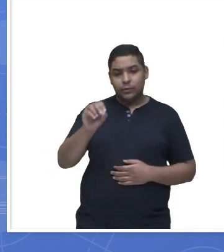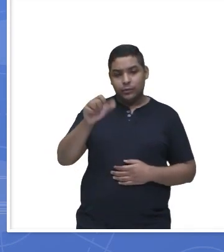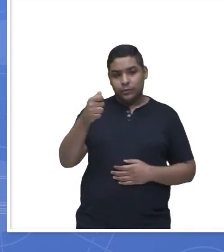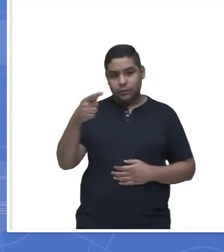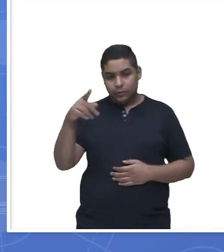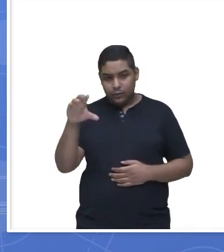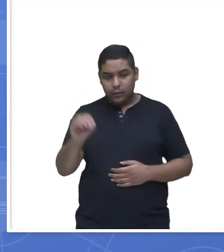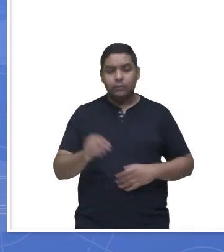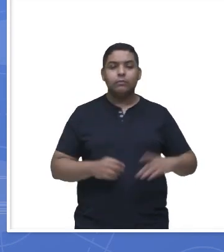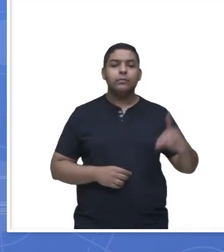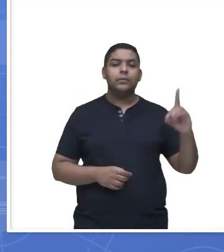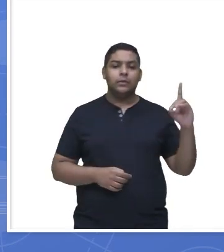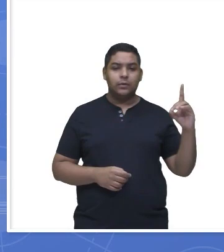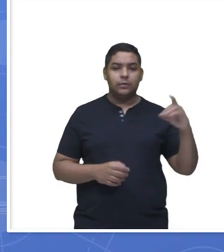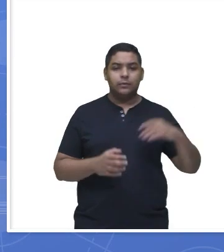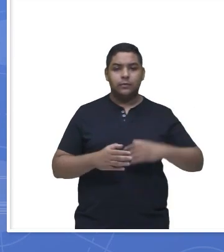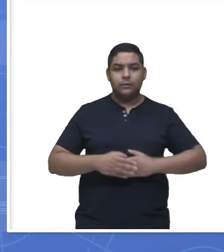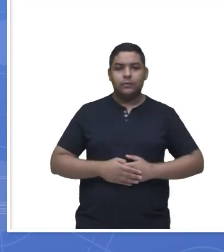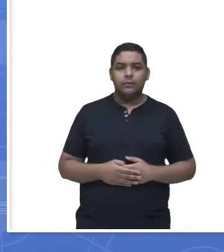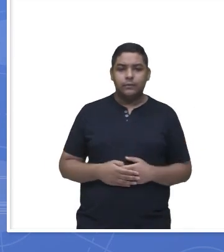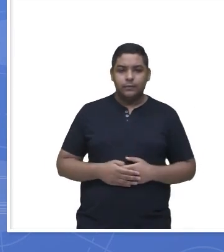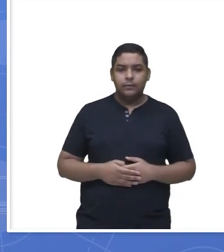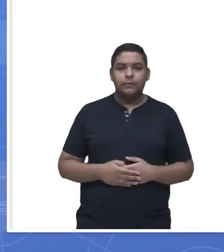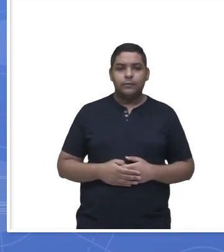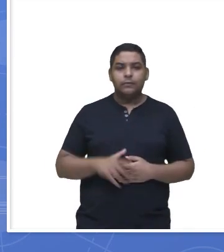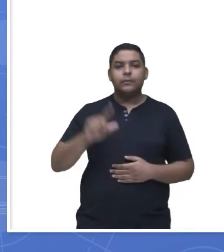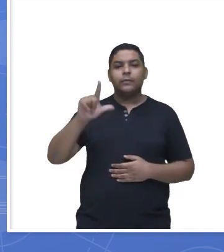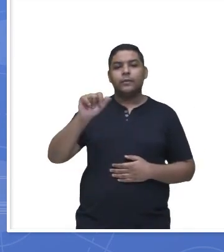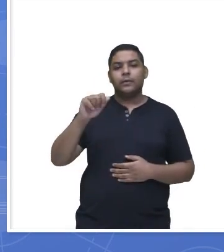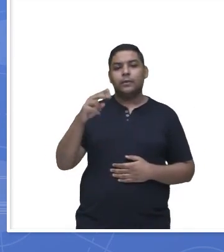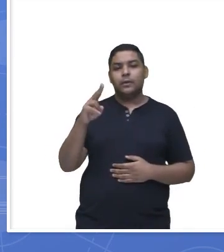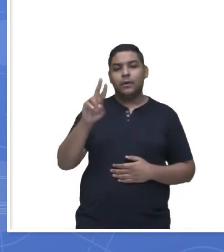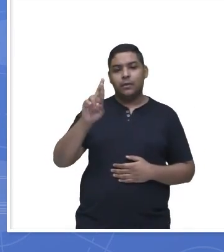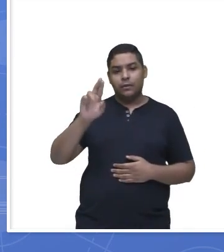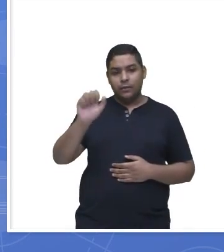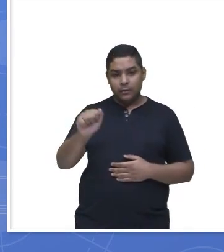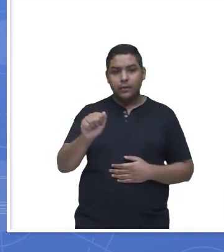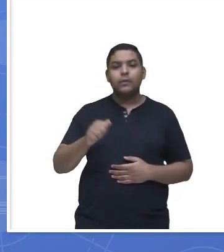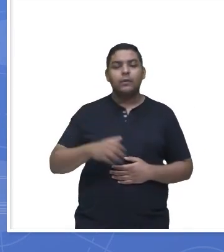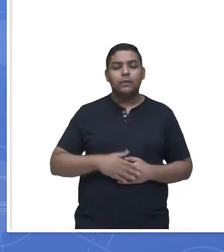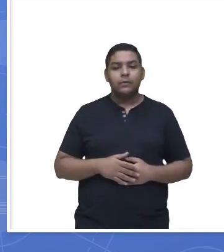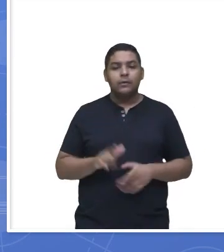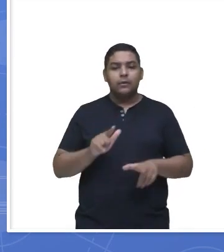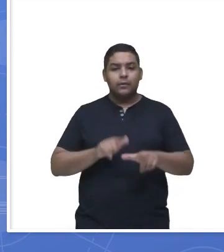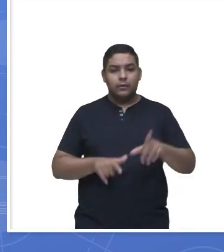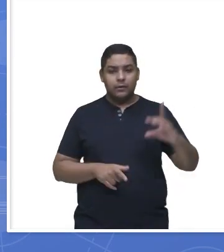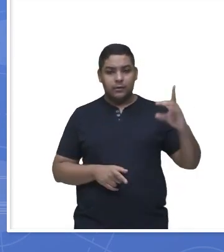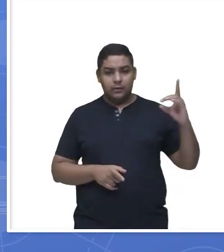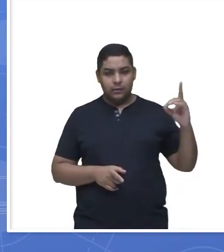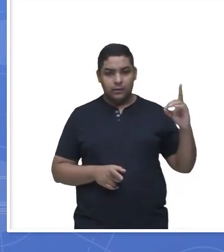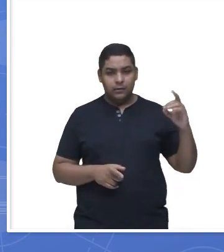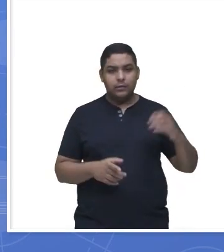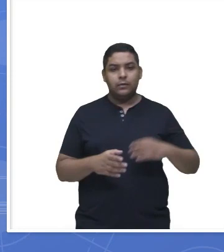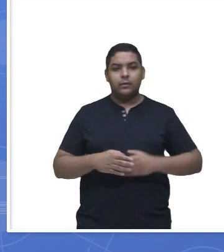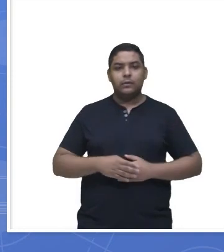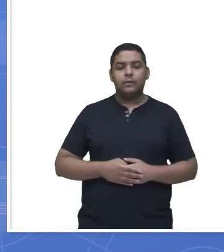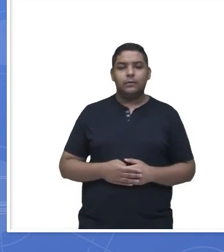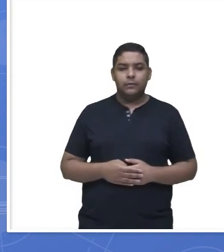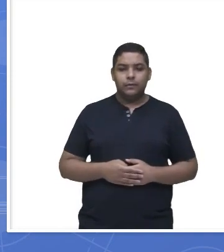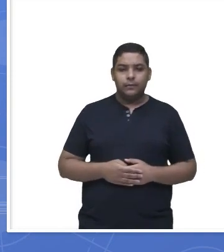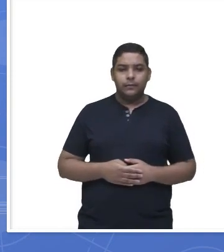Também a Laura disse que é a letra D. Então, quem será que aqui que acertou qual é a